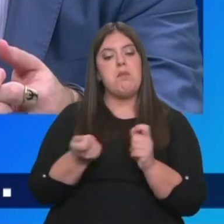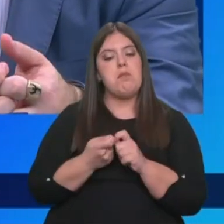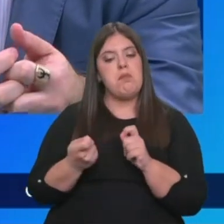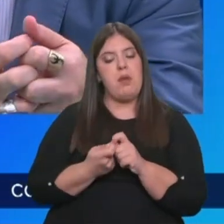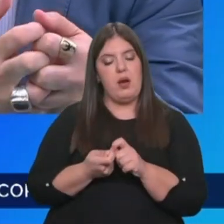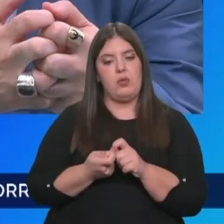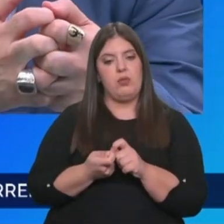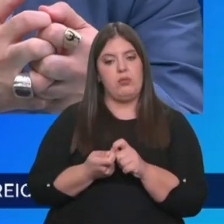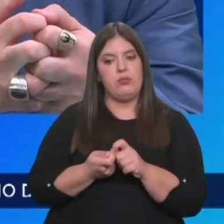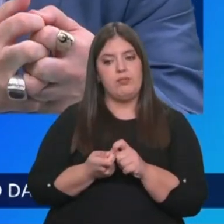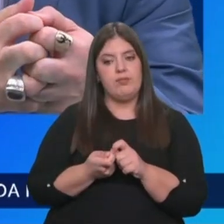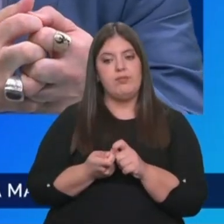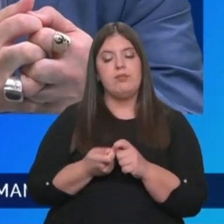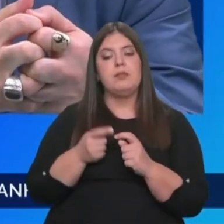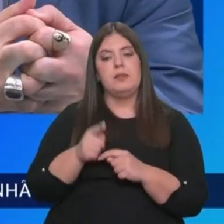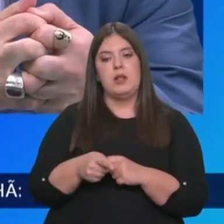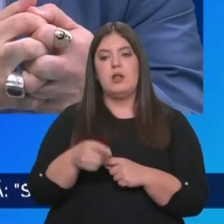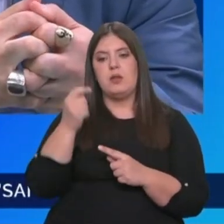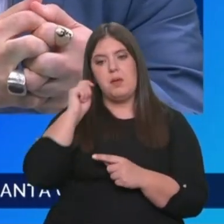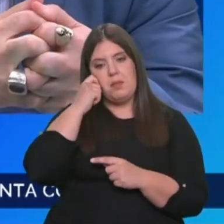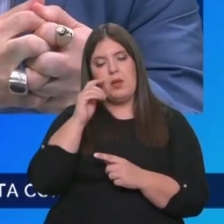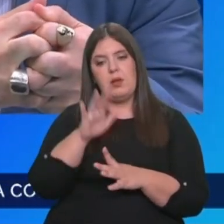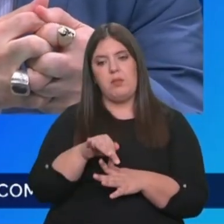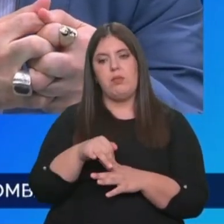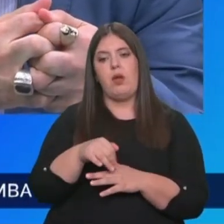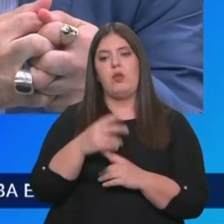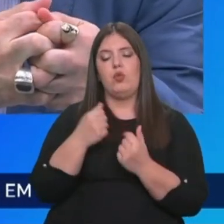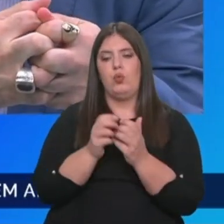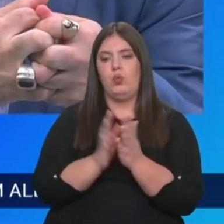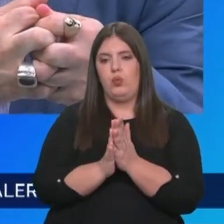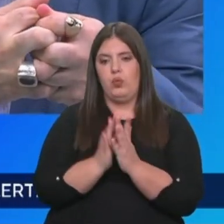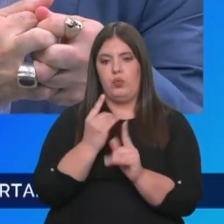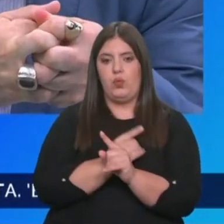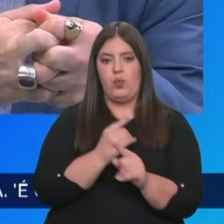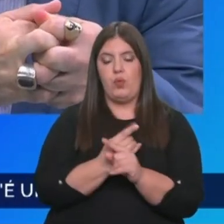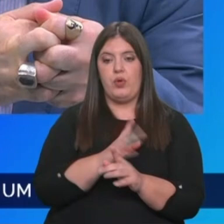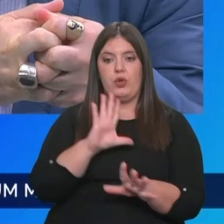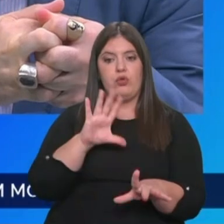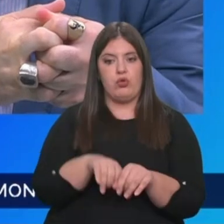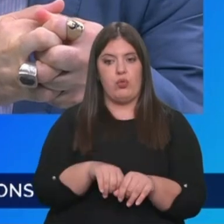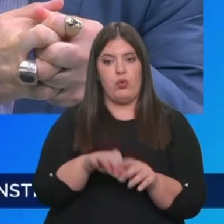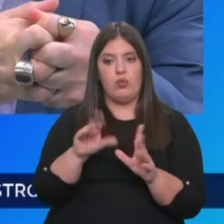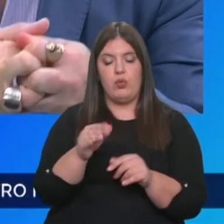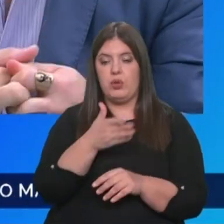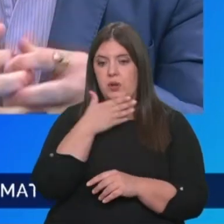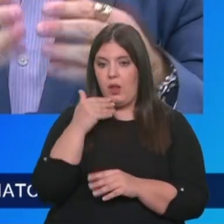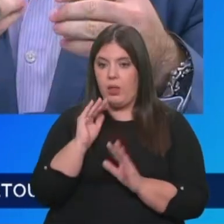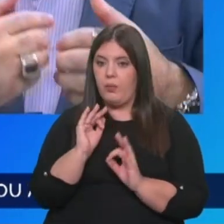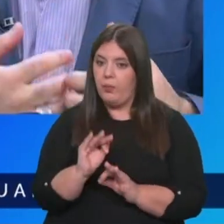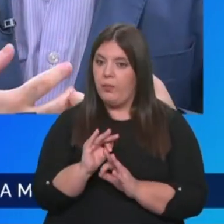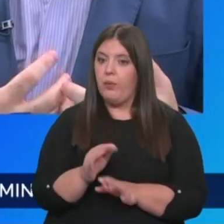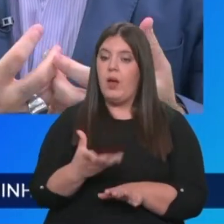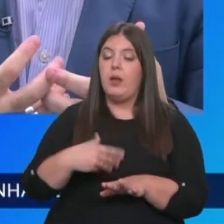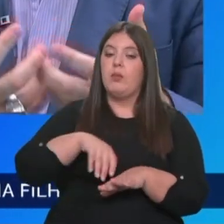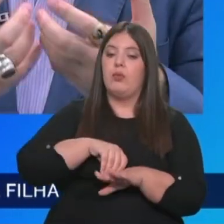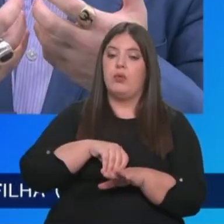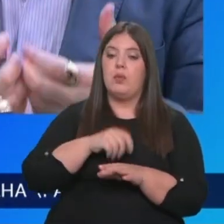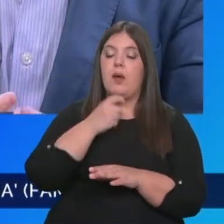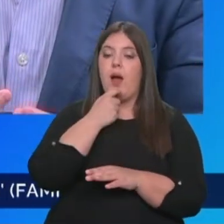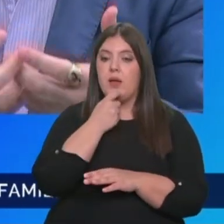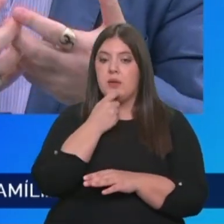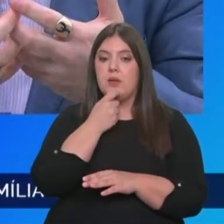próximas entre si, isso afeta os discos protoplanetários. Eles são destruídos muito, muito cedo. Ainda por cima, se